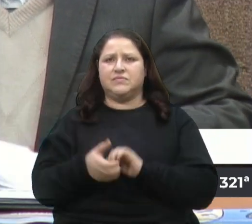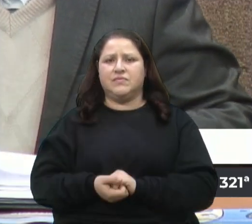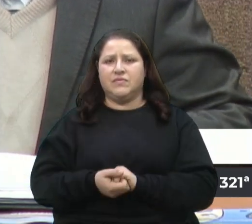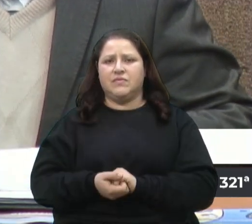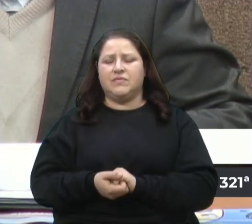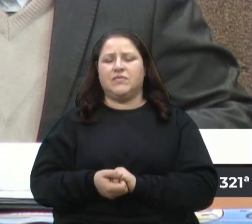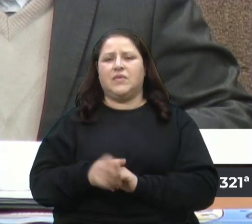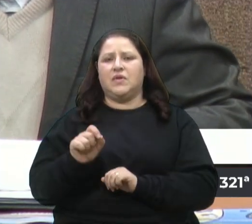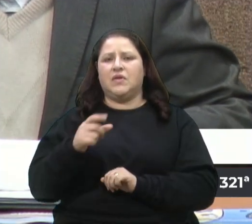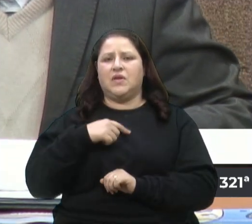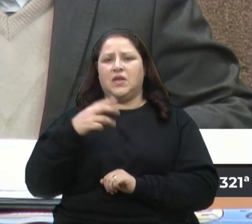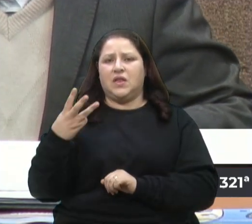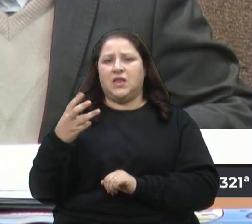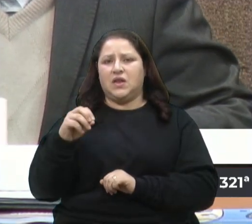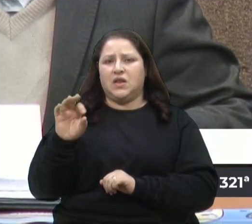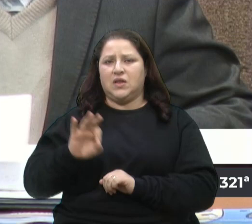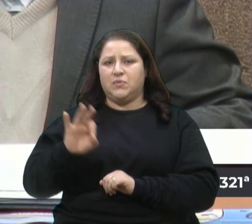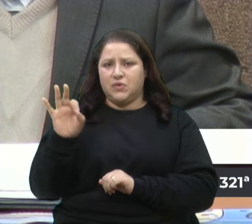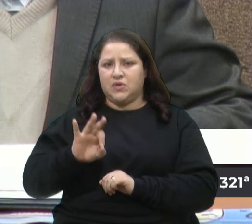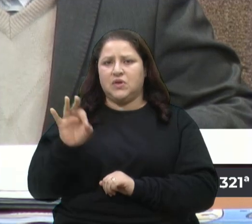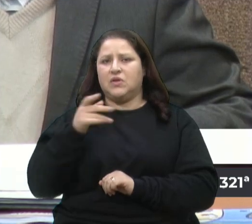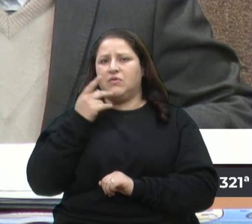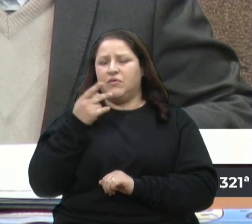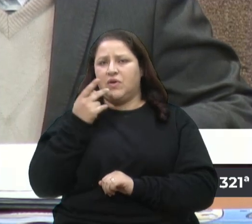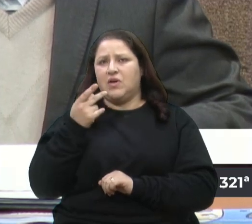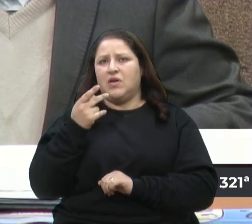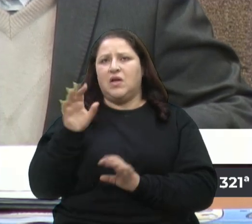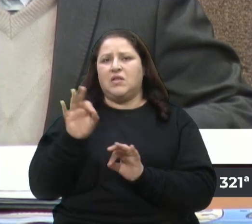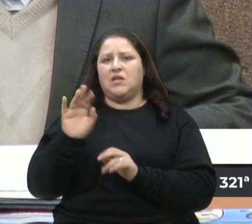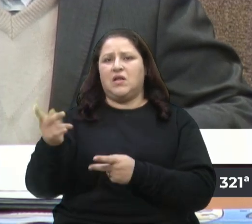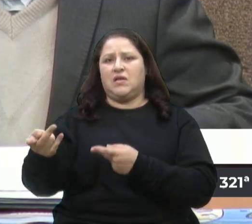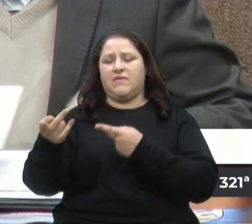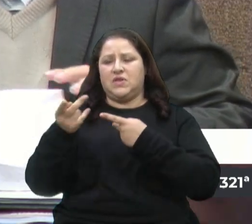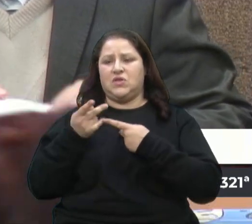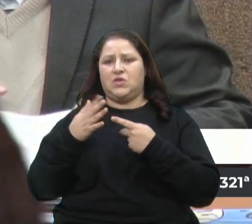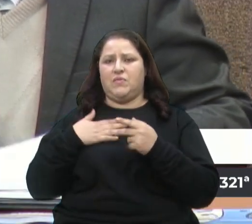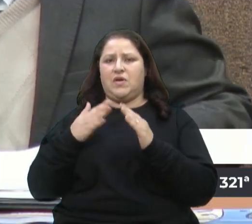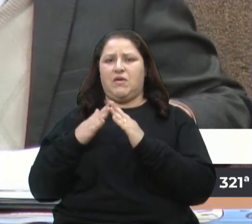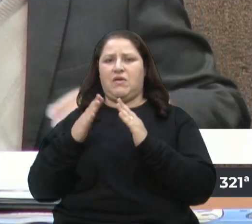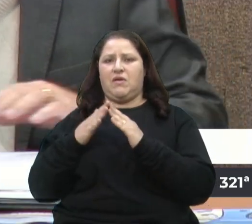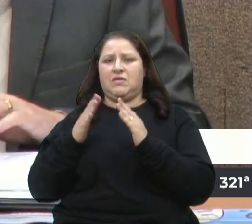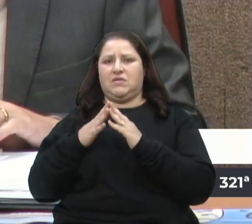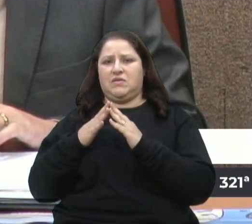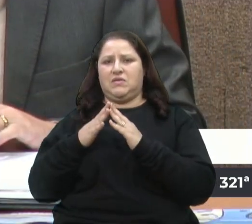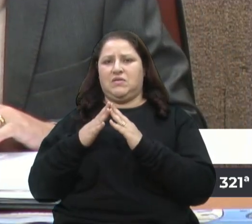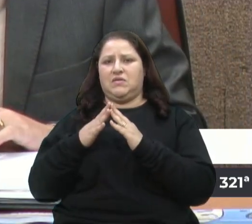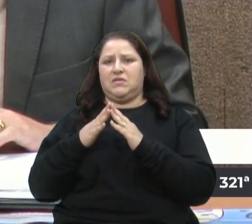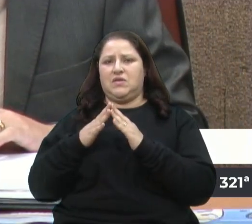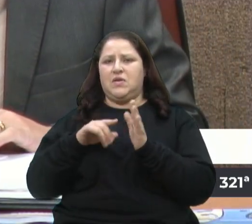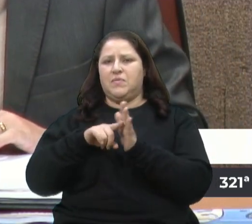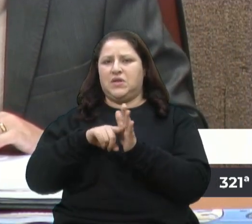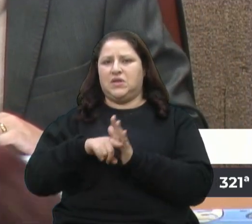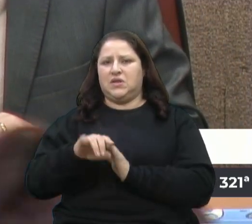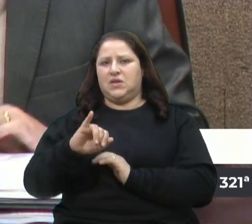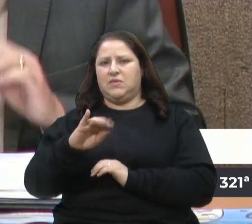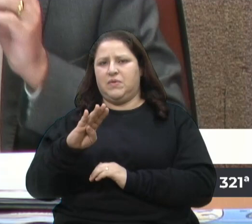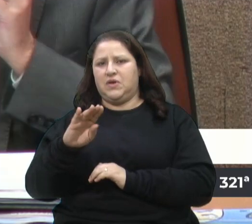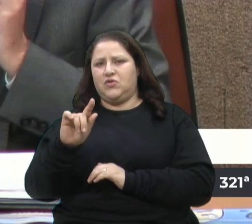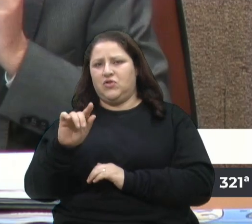que 30% alegou que não foi visitado e 11% alegou que foi